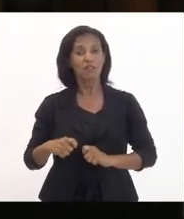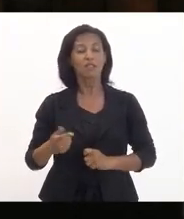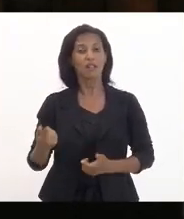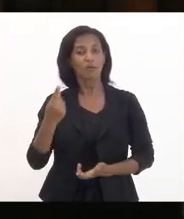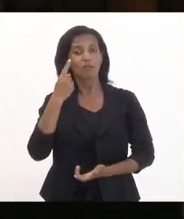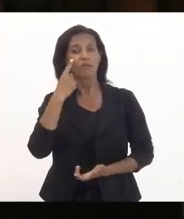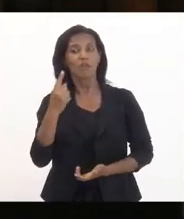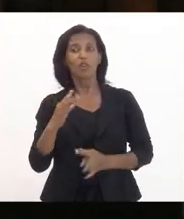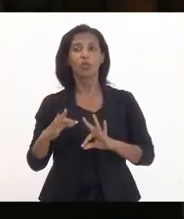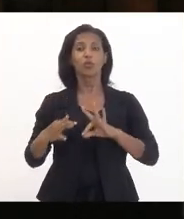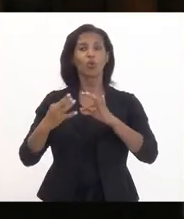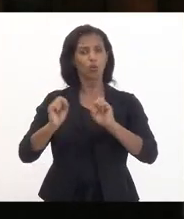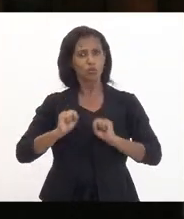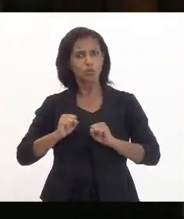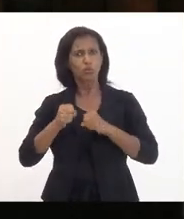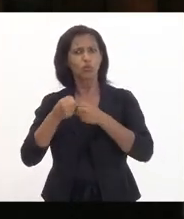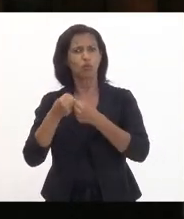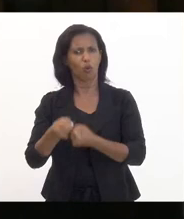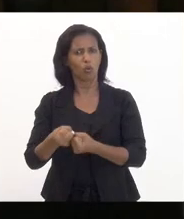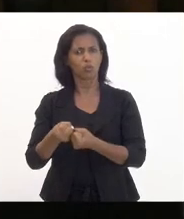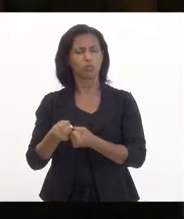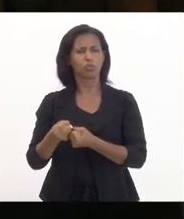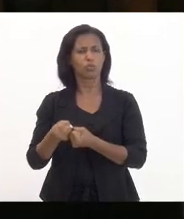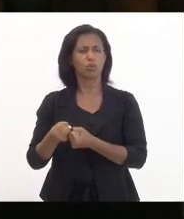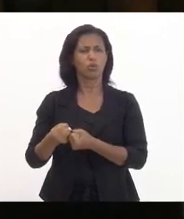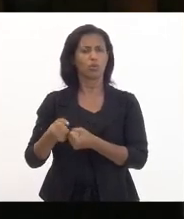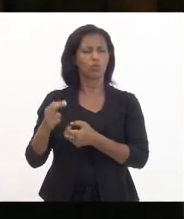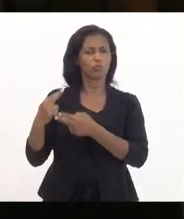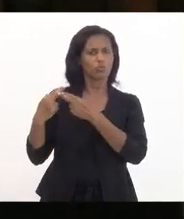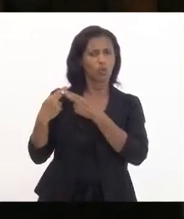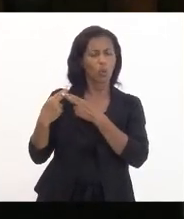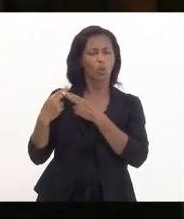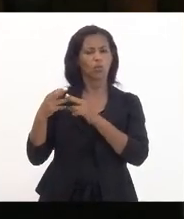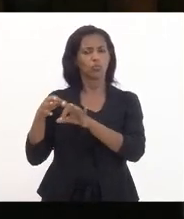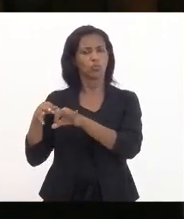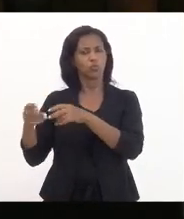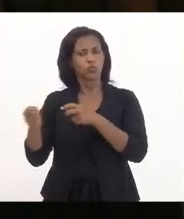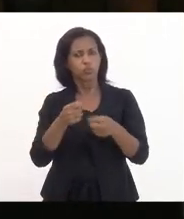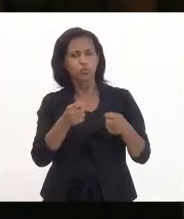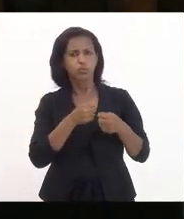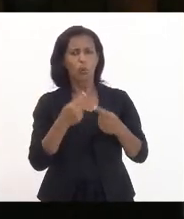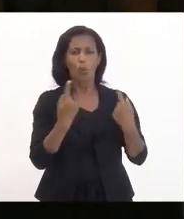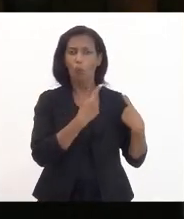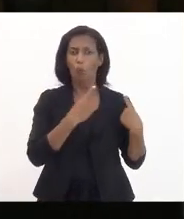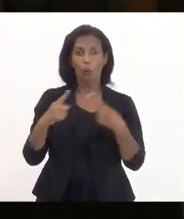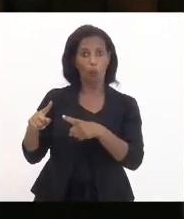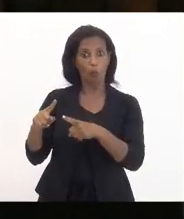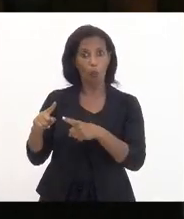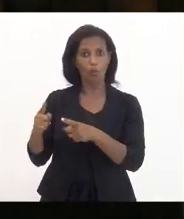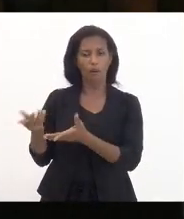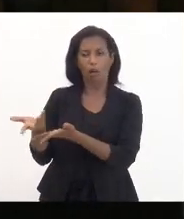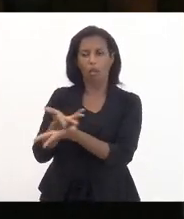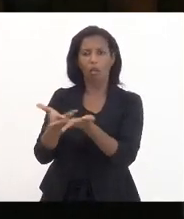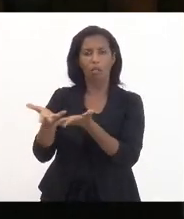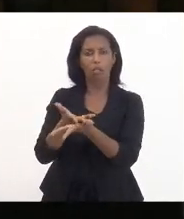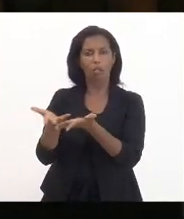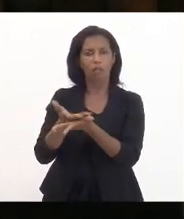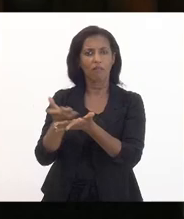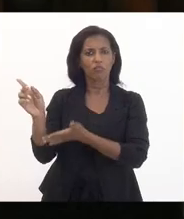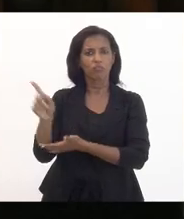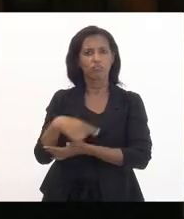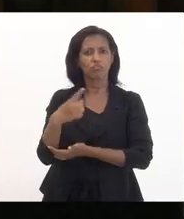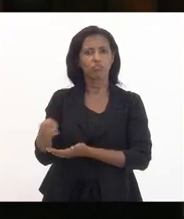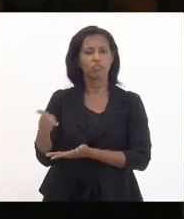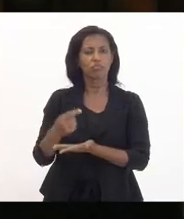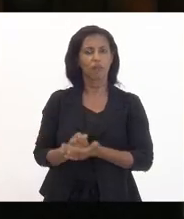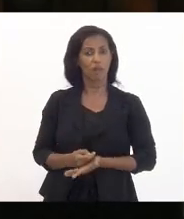aqui todo o esforço das autoridades, dos órgãos de controle, contra a lavagem de... coibindo a lavagem de